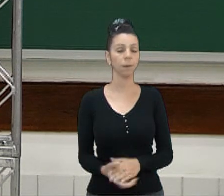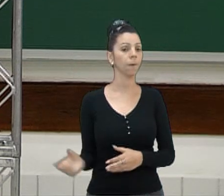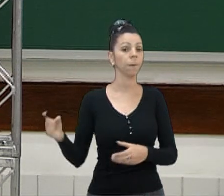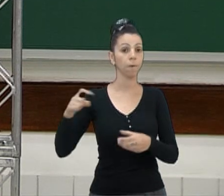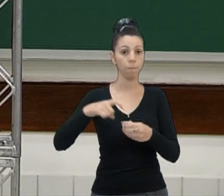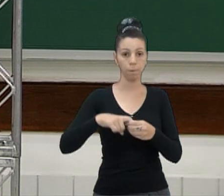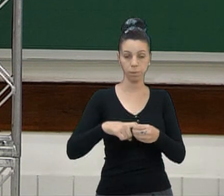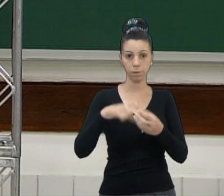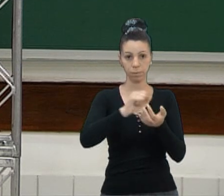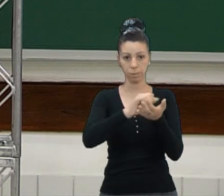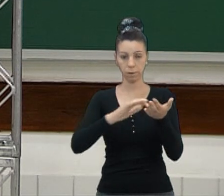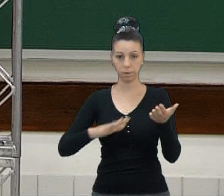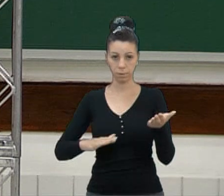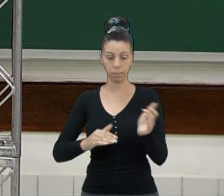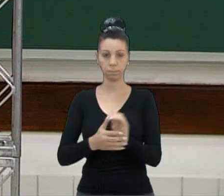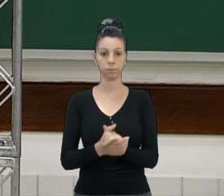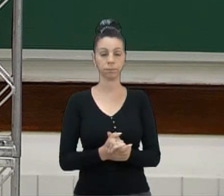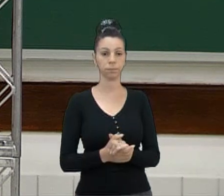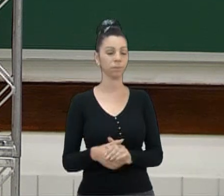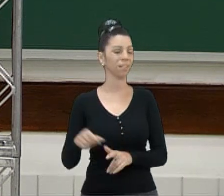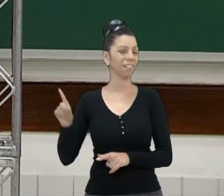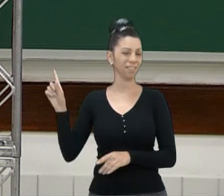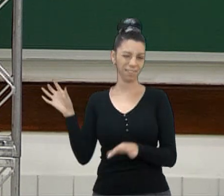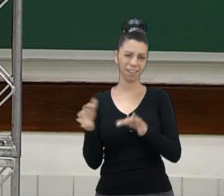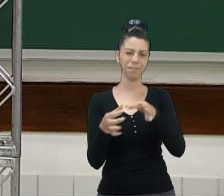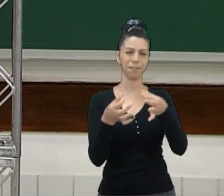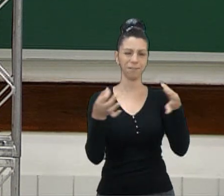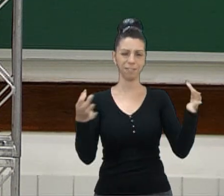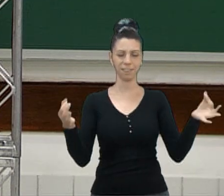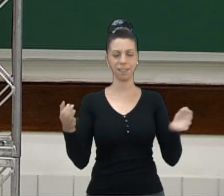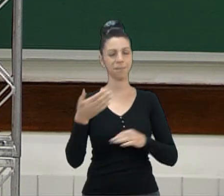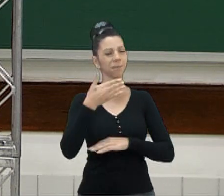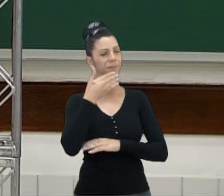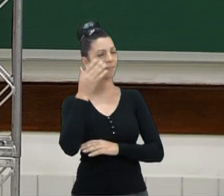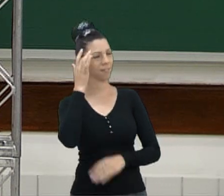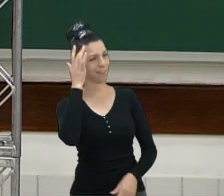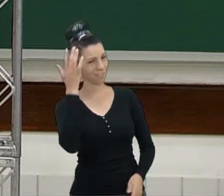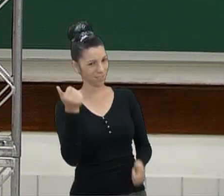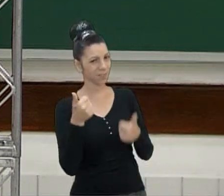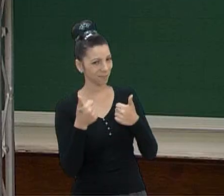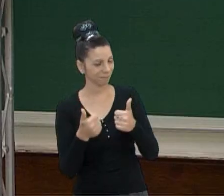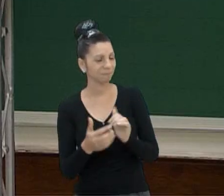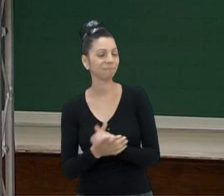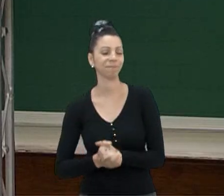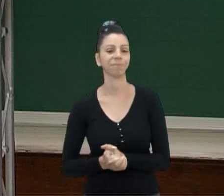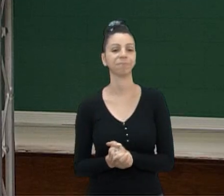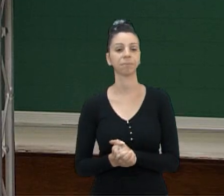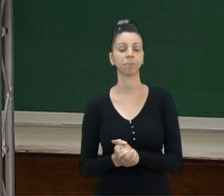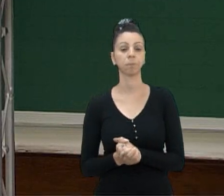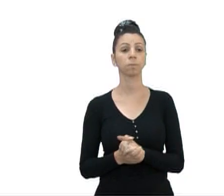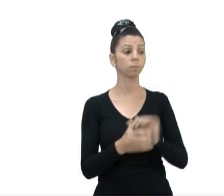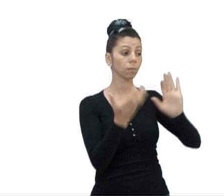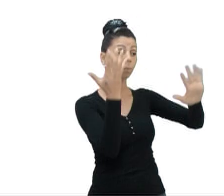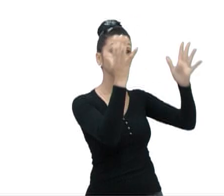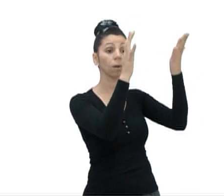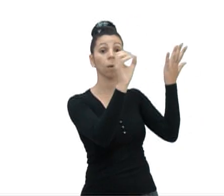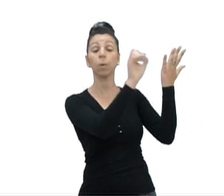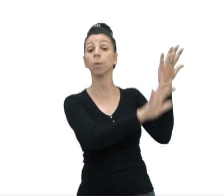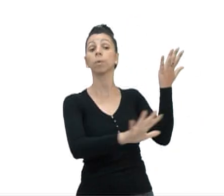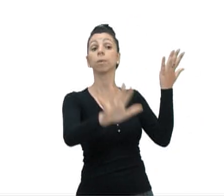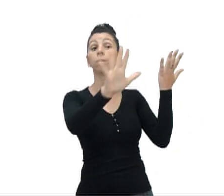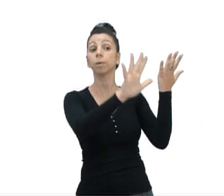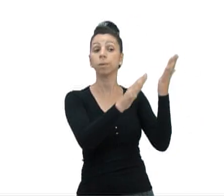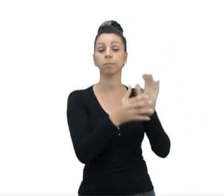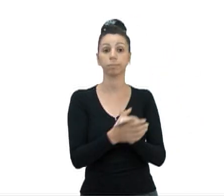Voltamos aqui com o exercício, esse estava bem simples, bem fácil de vocês fazerem, né? Clima europeu é